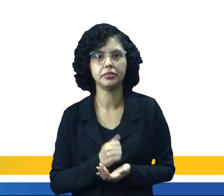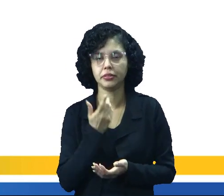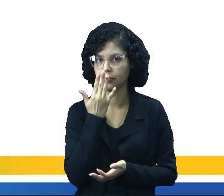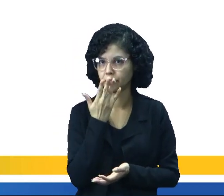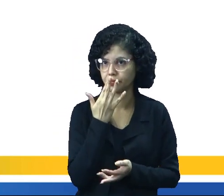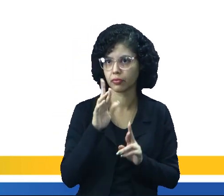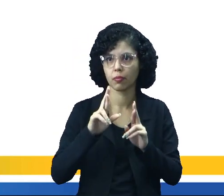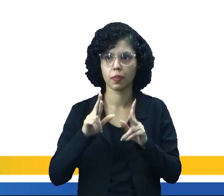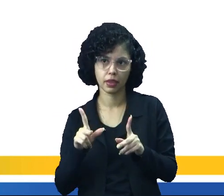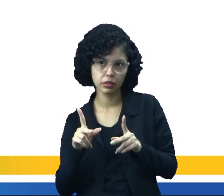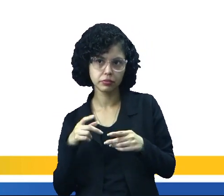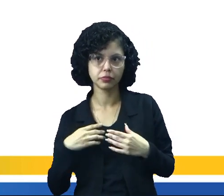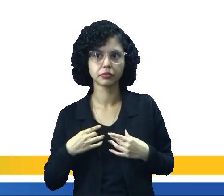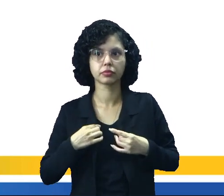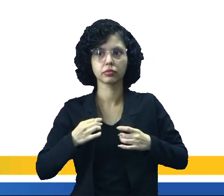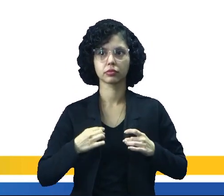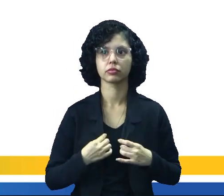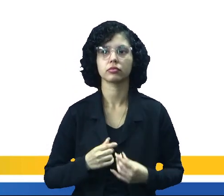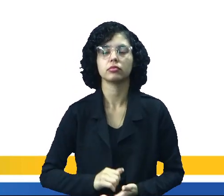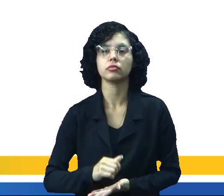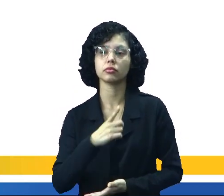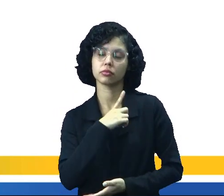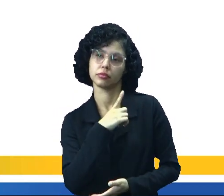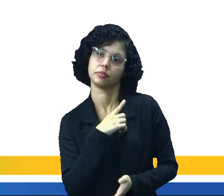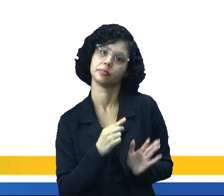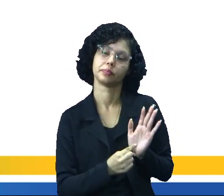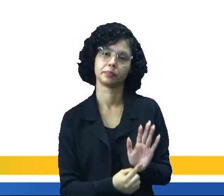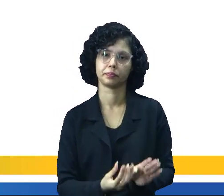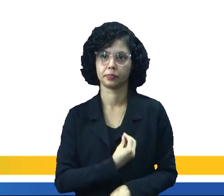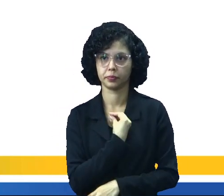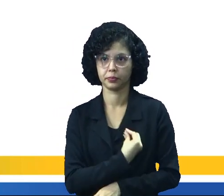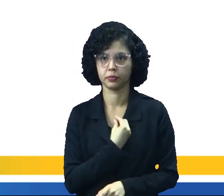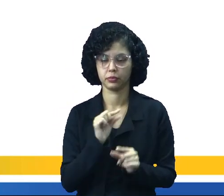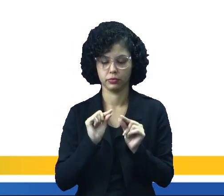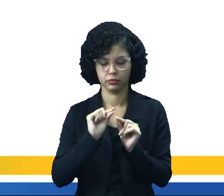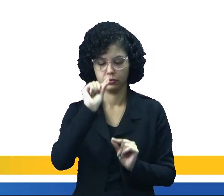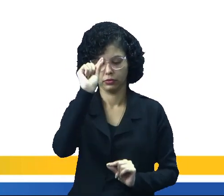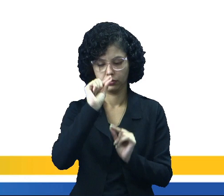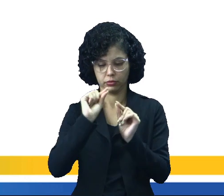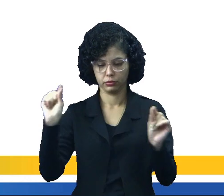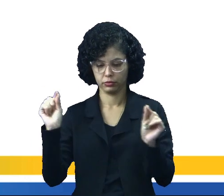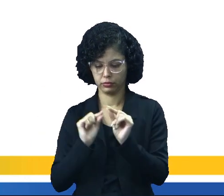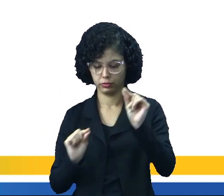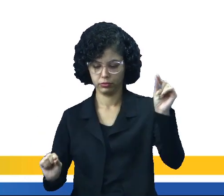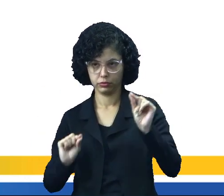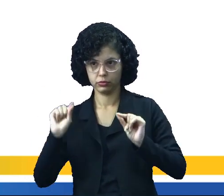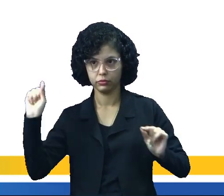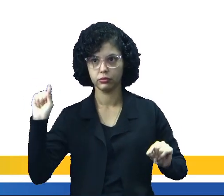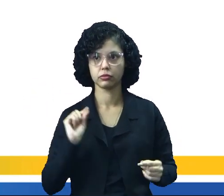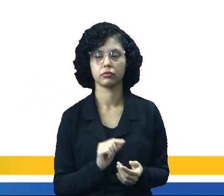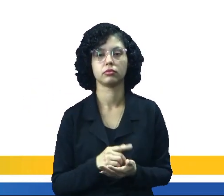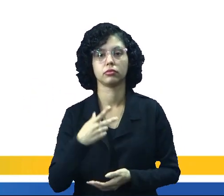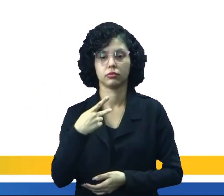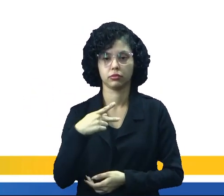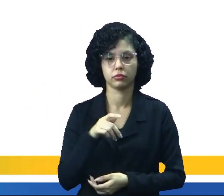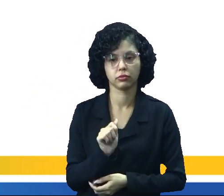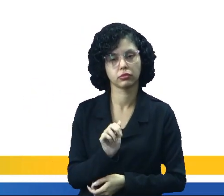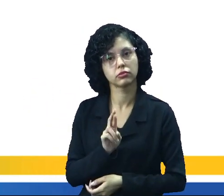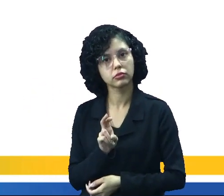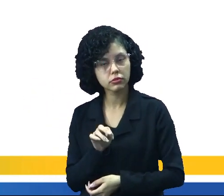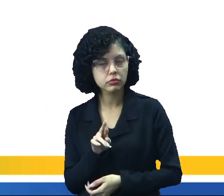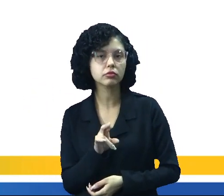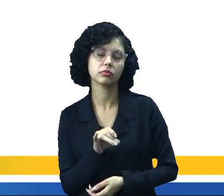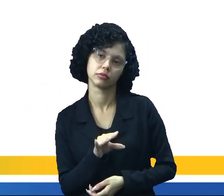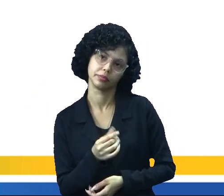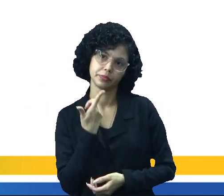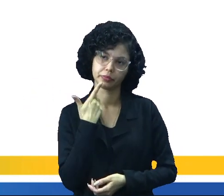cores diferentes, né? Nós temos aí a presença de linhas, então todas esses parâmetros são parâmetros